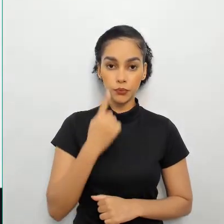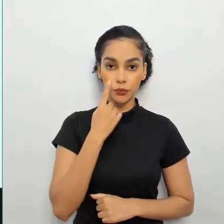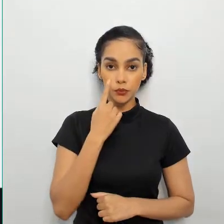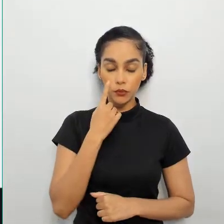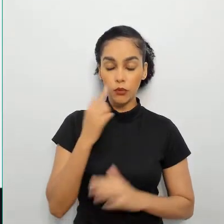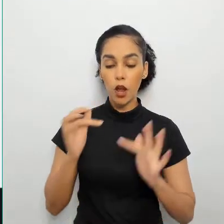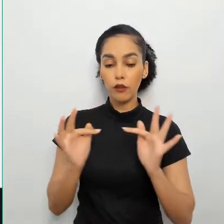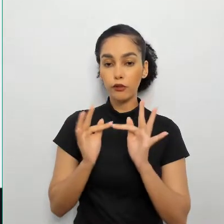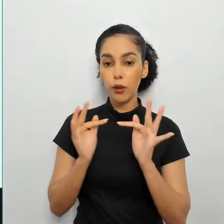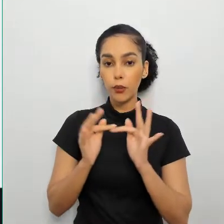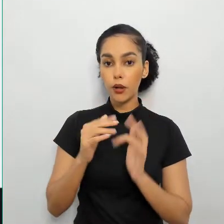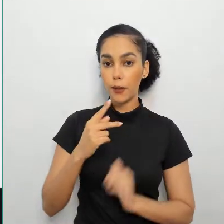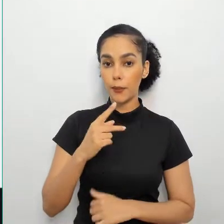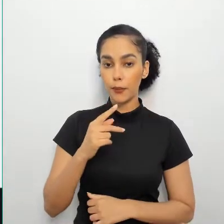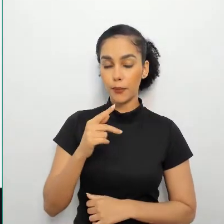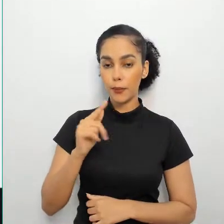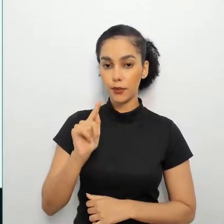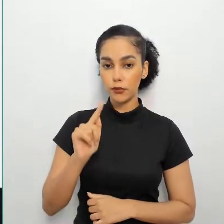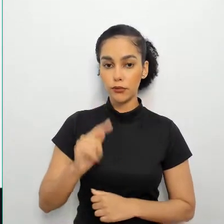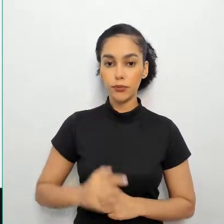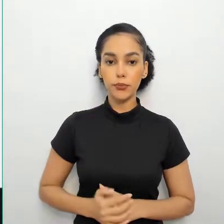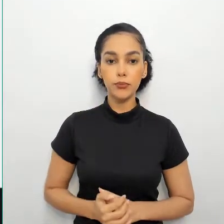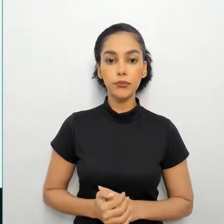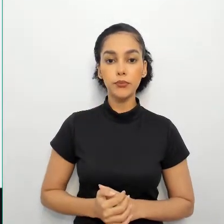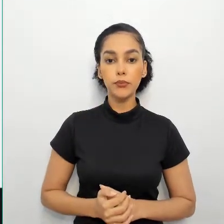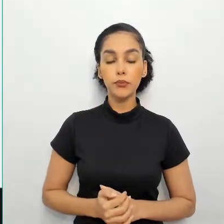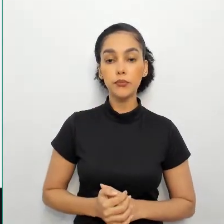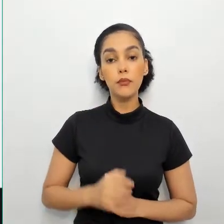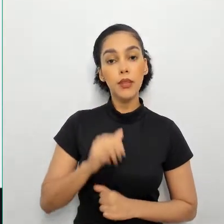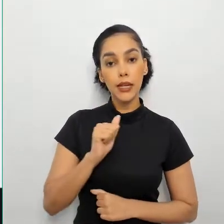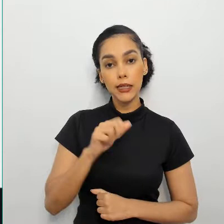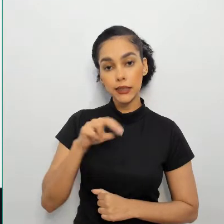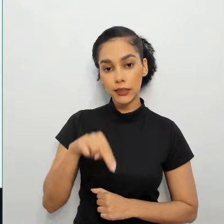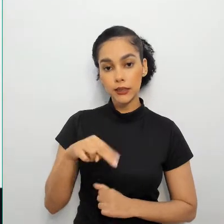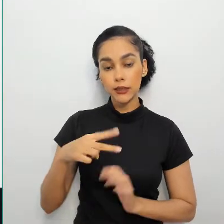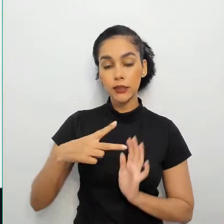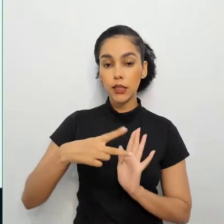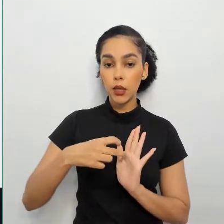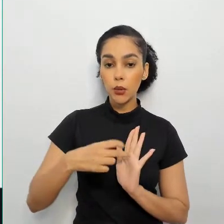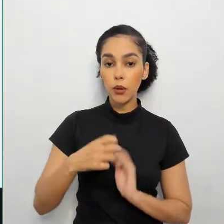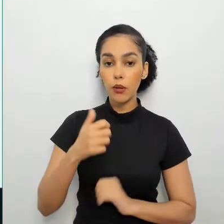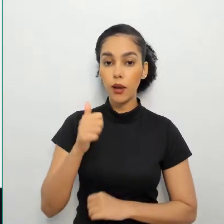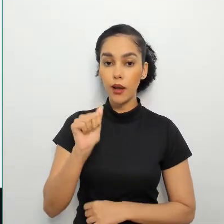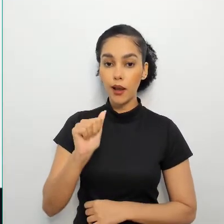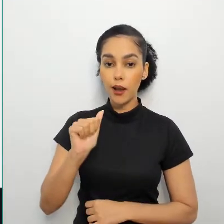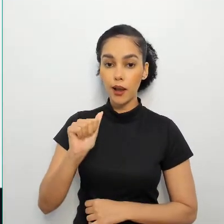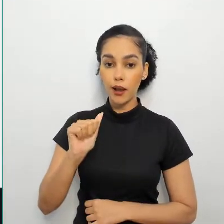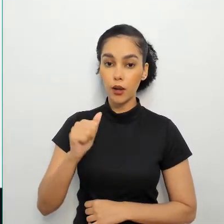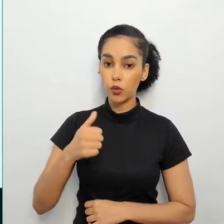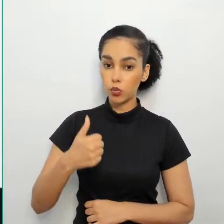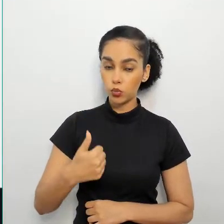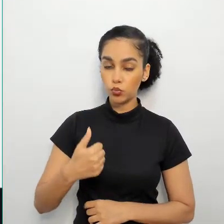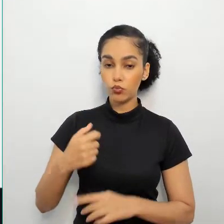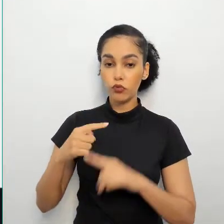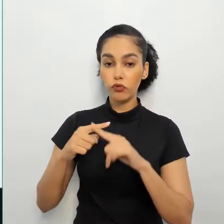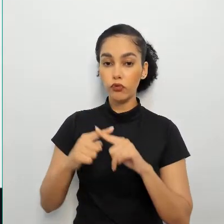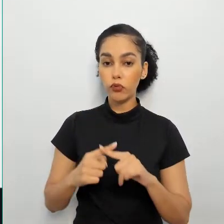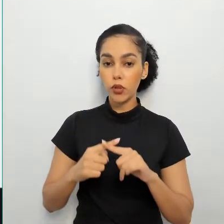geral, o enésimo termo, você vai pegar o primeiro e multiplicar pela razão elevado a n menos